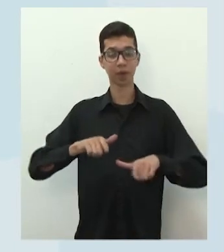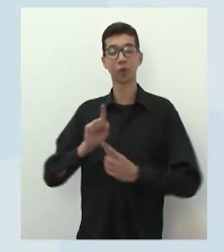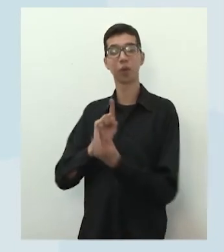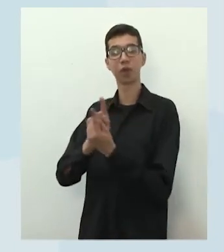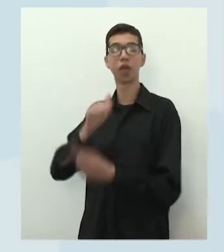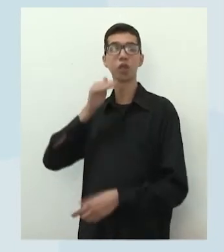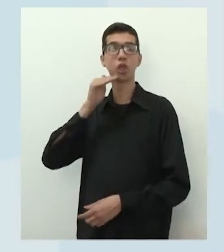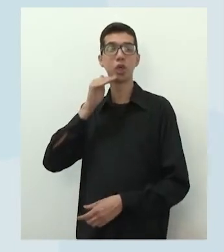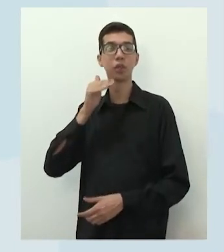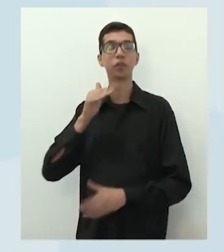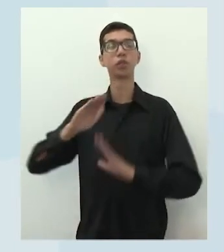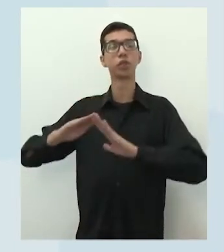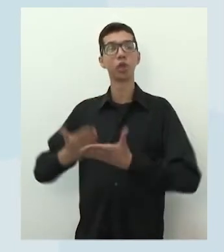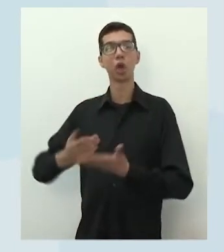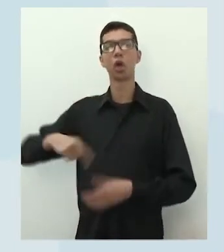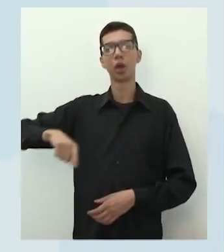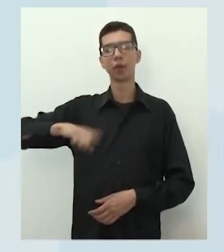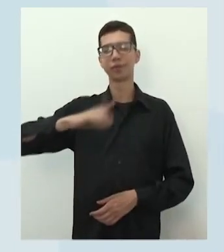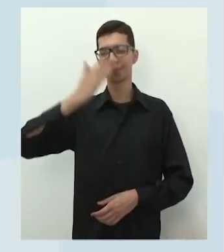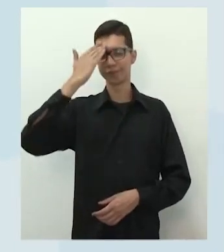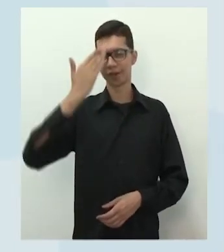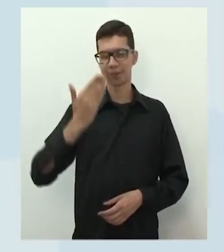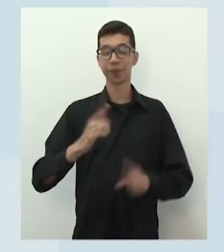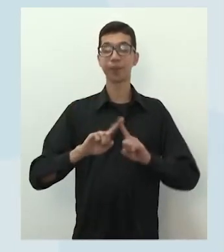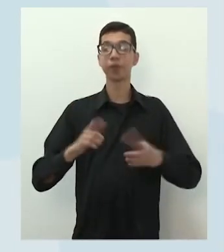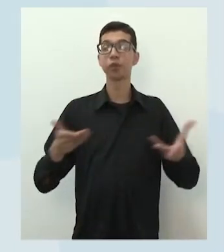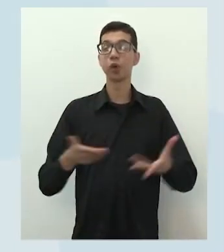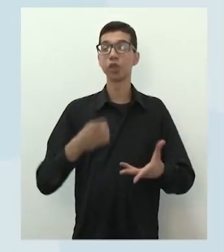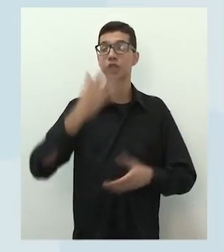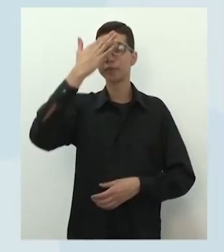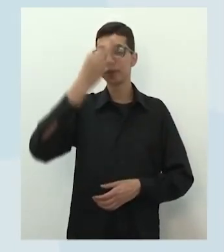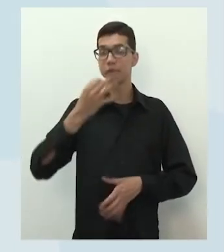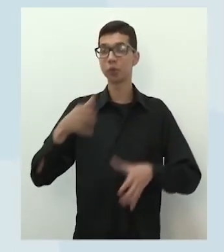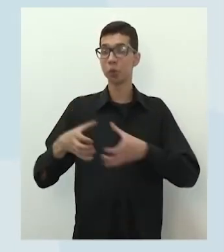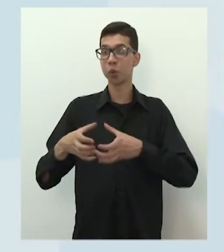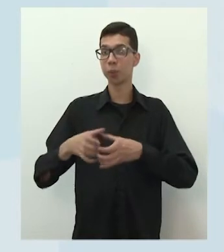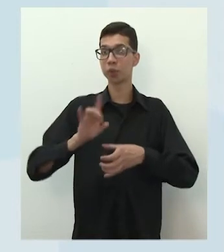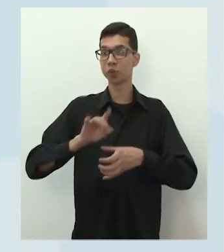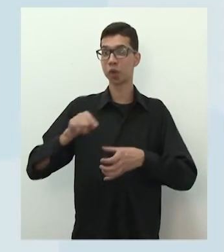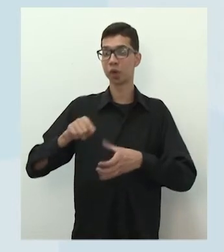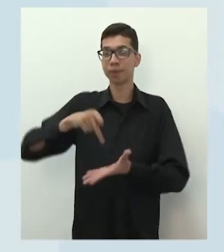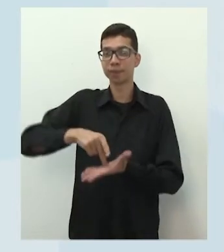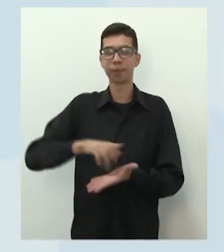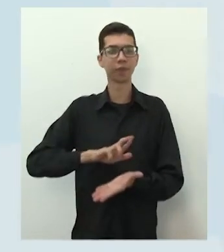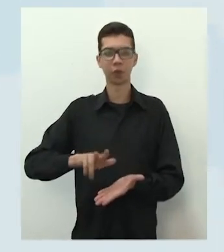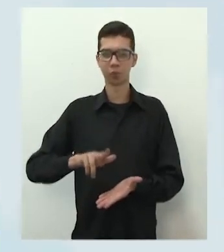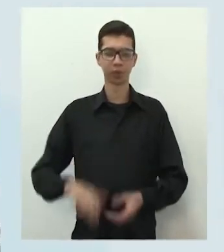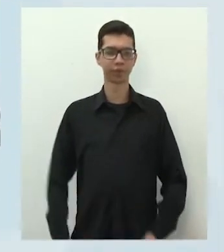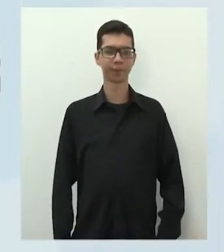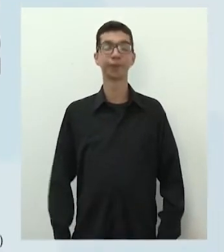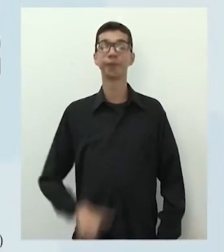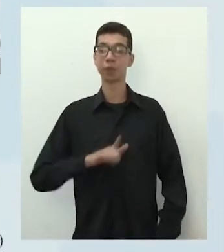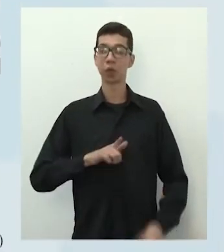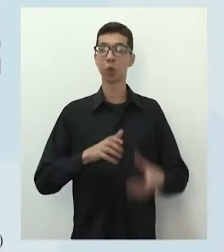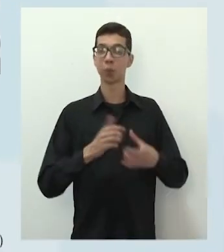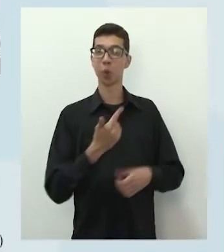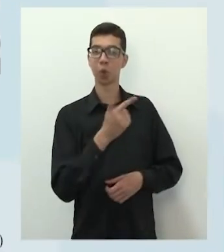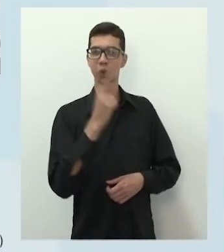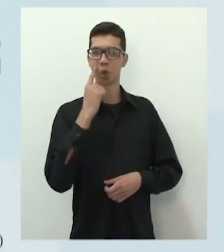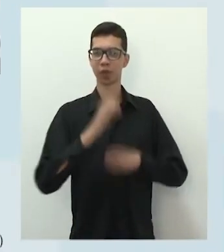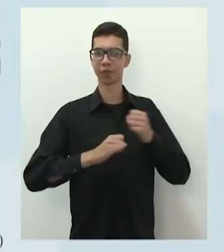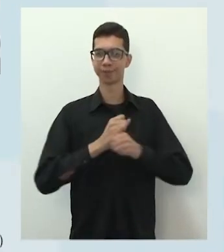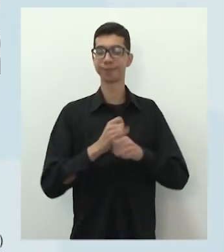estar se mostrando. Uma característica que todos vocês conhecem do adolescente é a importância que a turma